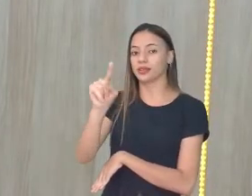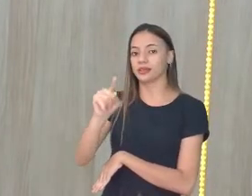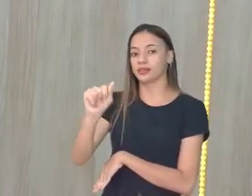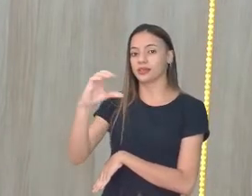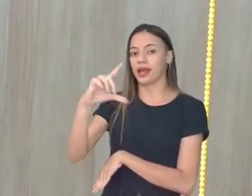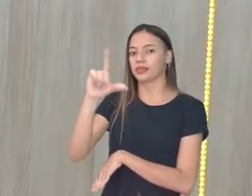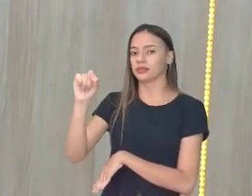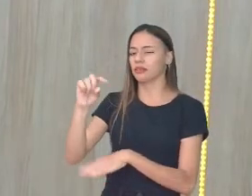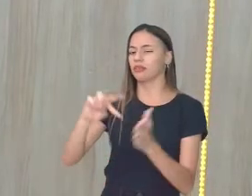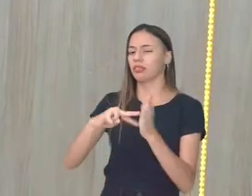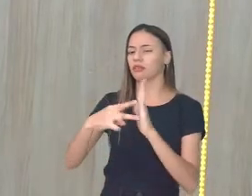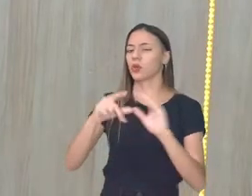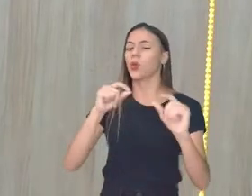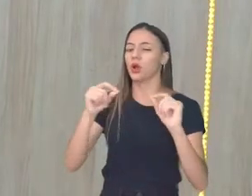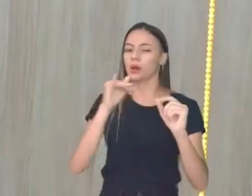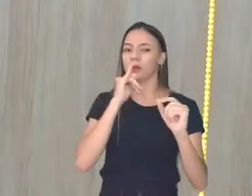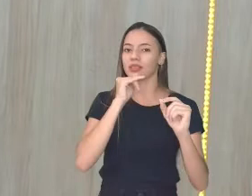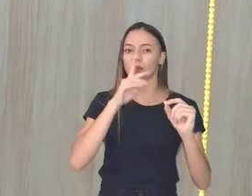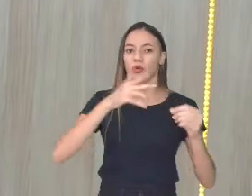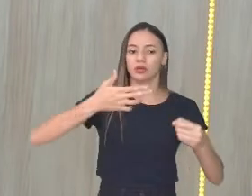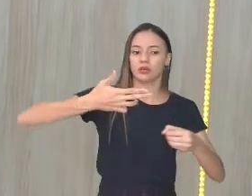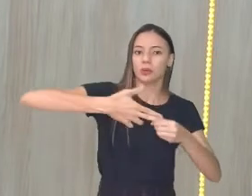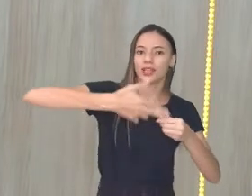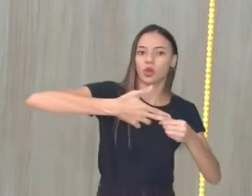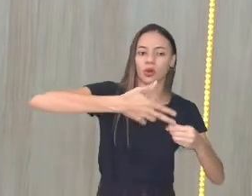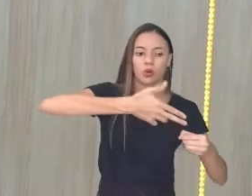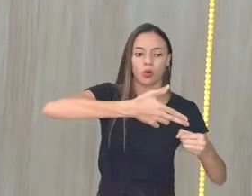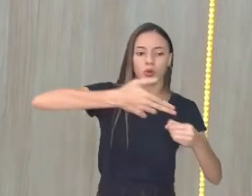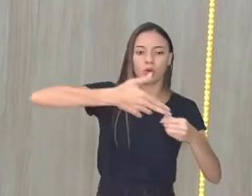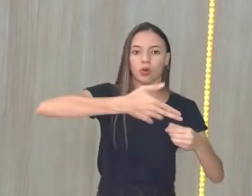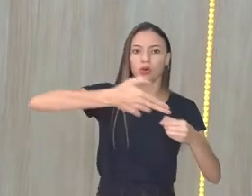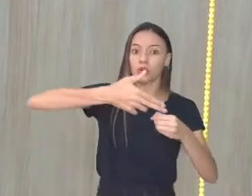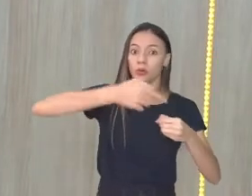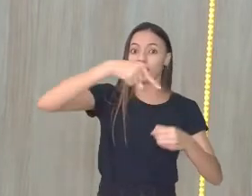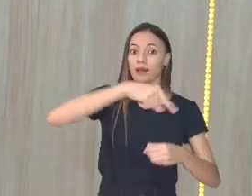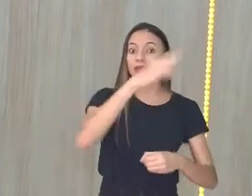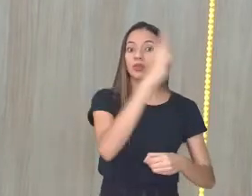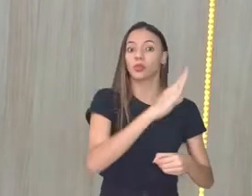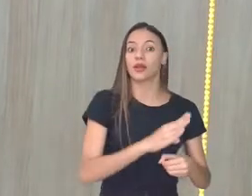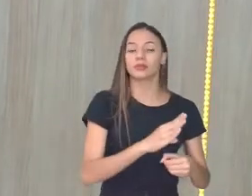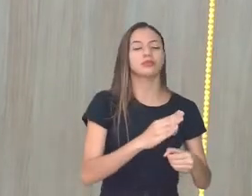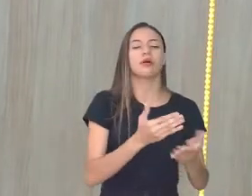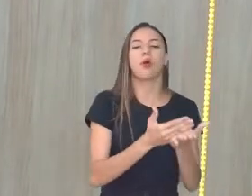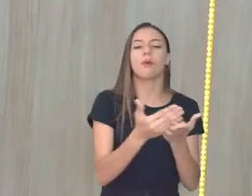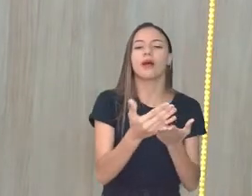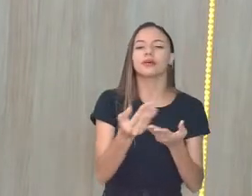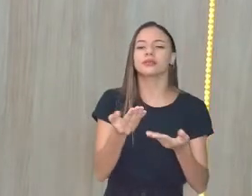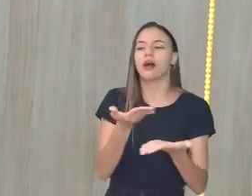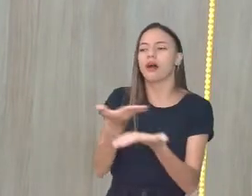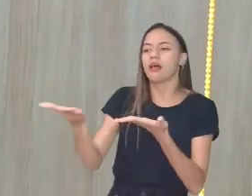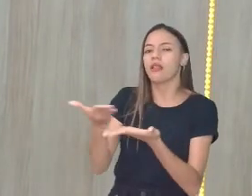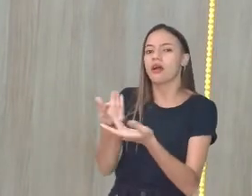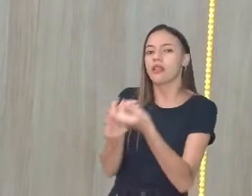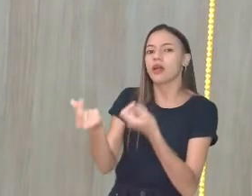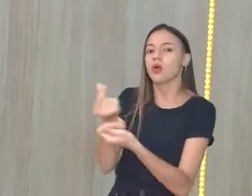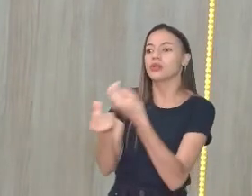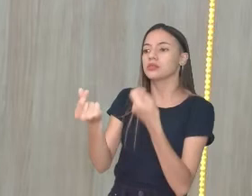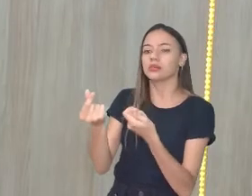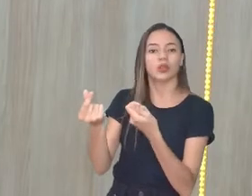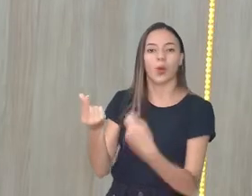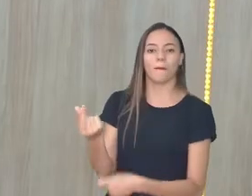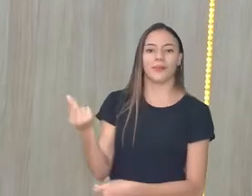o barril de petróleo, né, que é extraído no Brasil, ele vai passar a ser negociado com o seu preço em